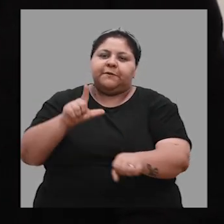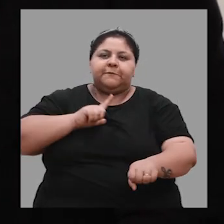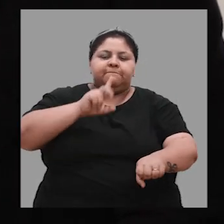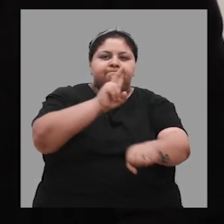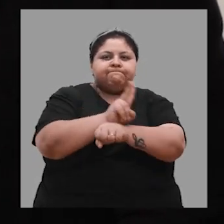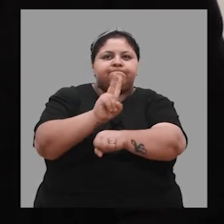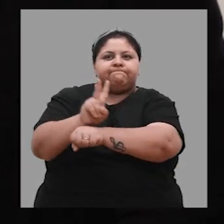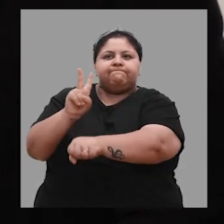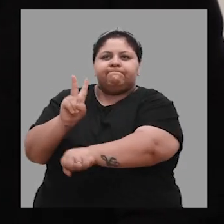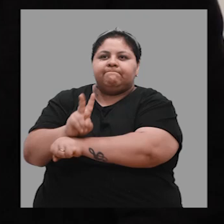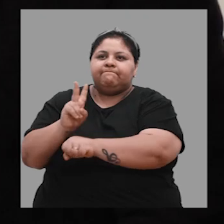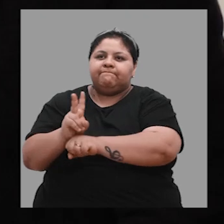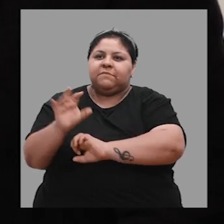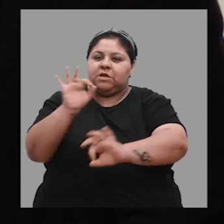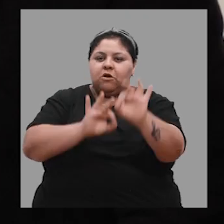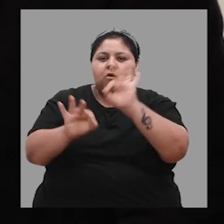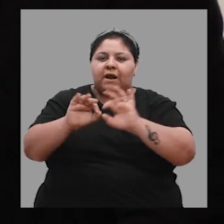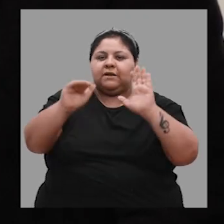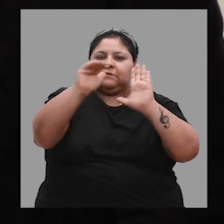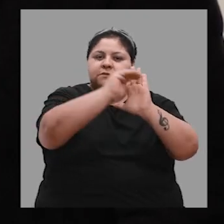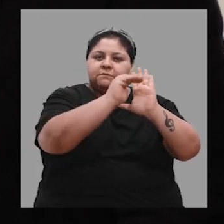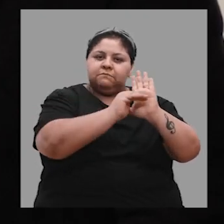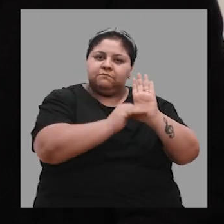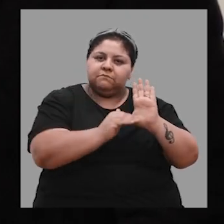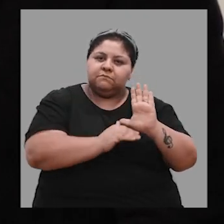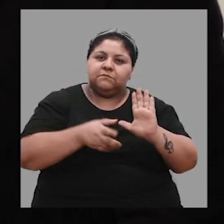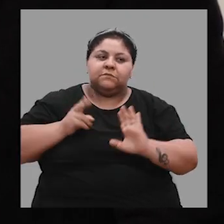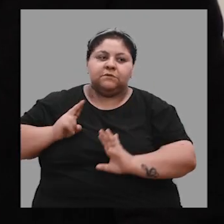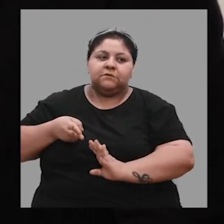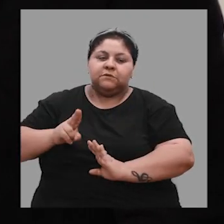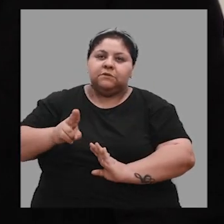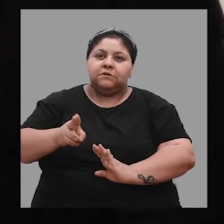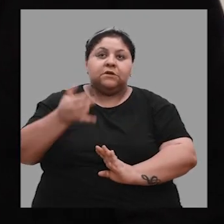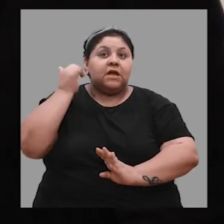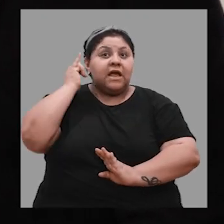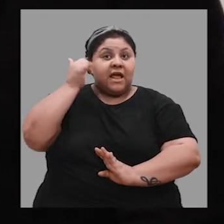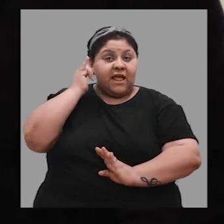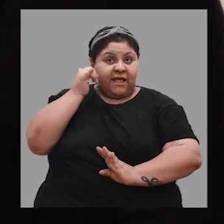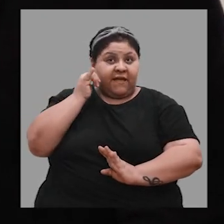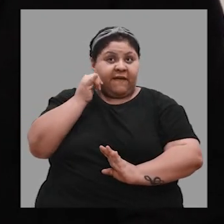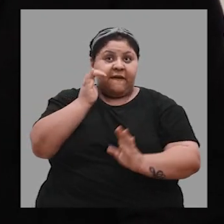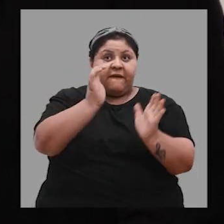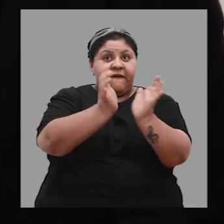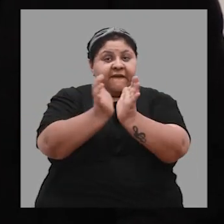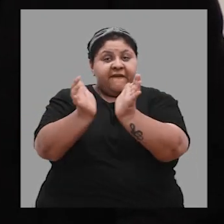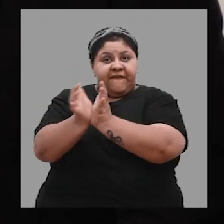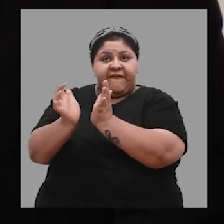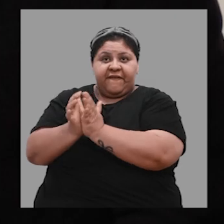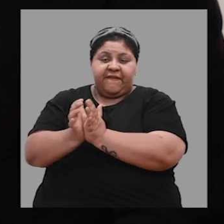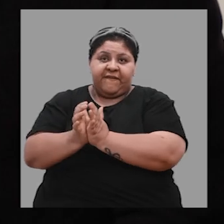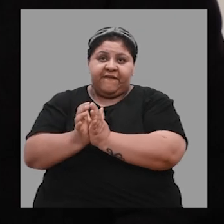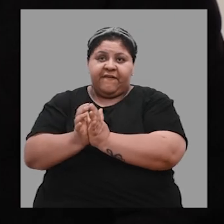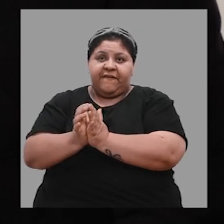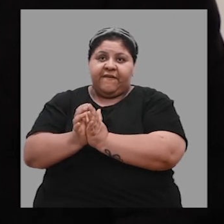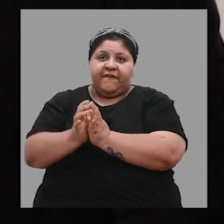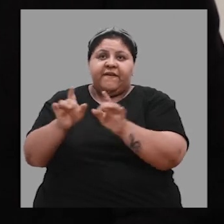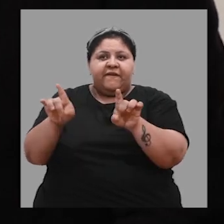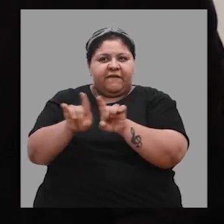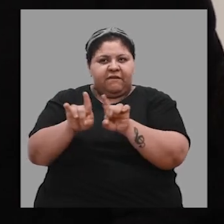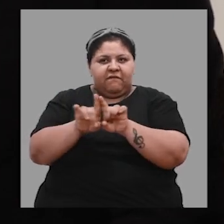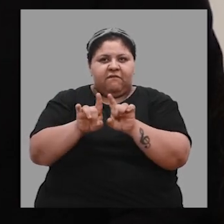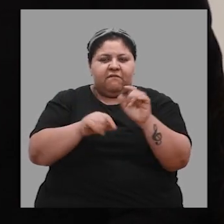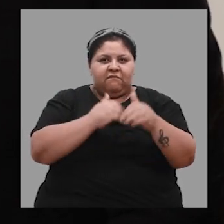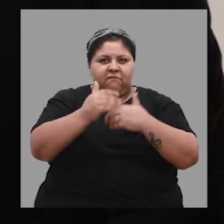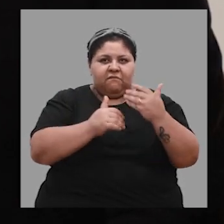tem esse cuidado, né, de quando está elaborando a programação. E a gente sempre conta, né, com nossas colegas que trabalham no